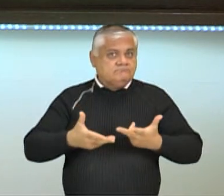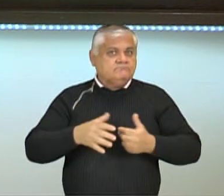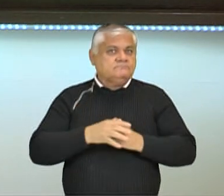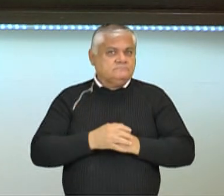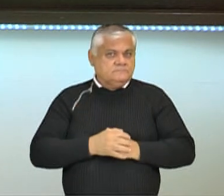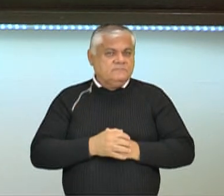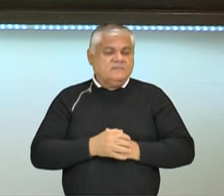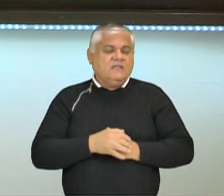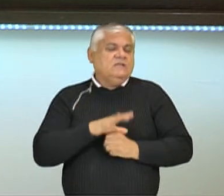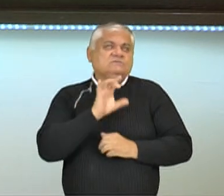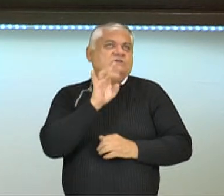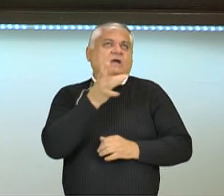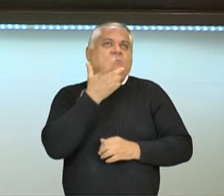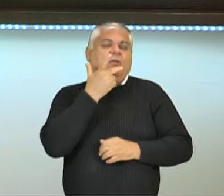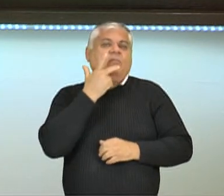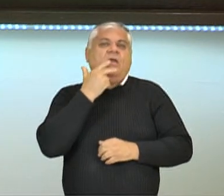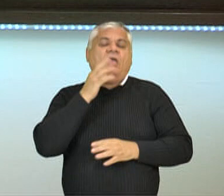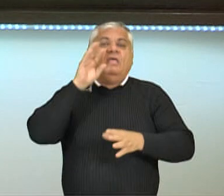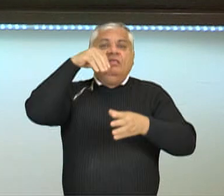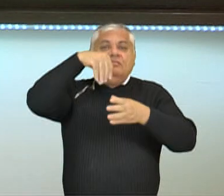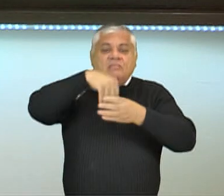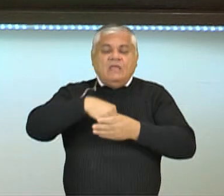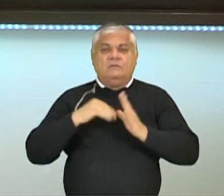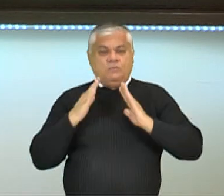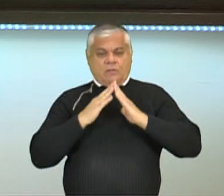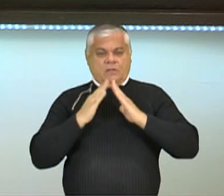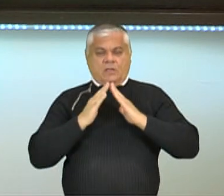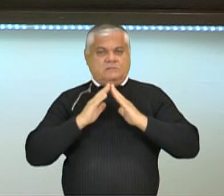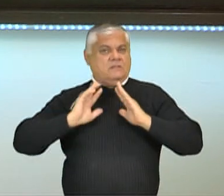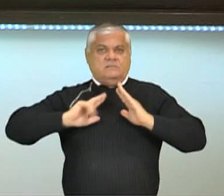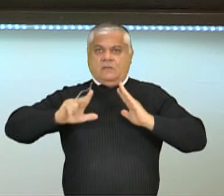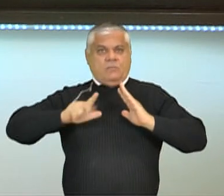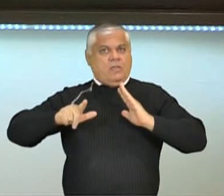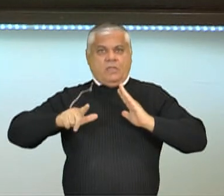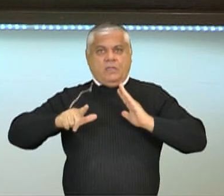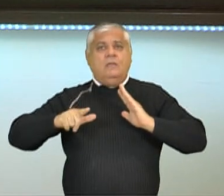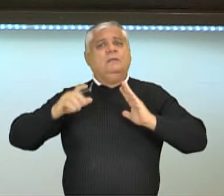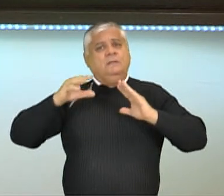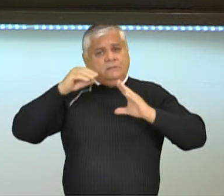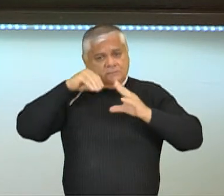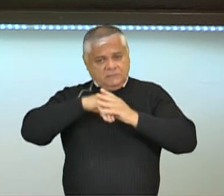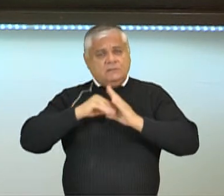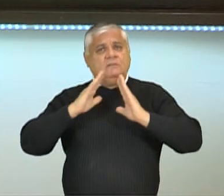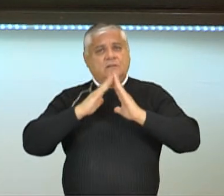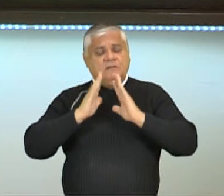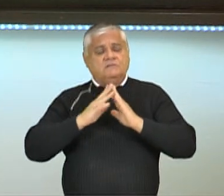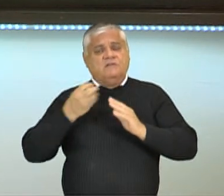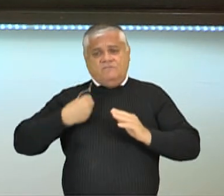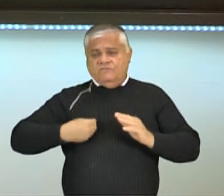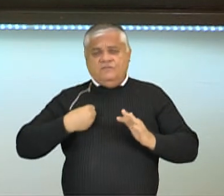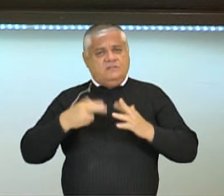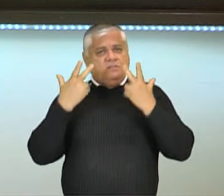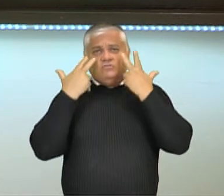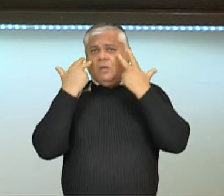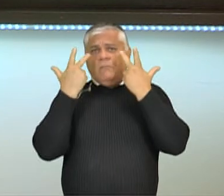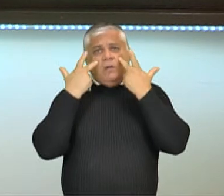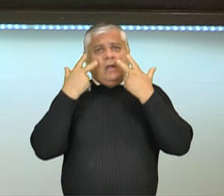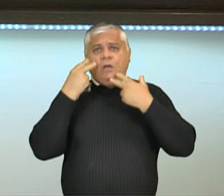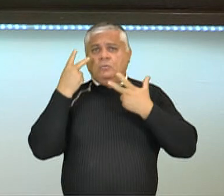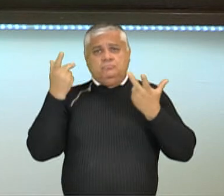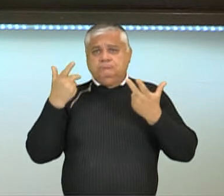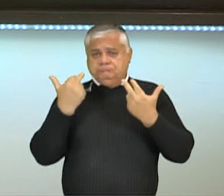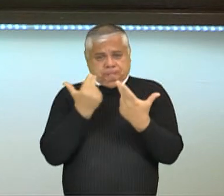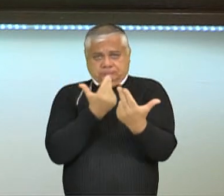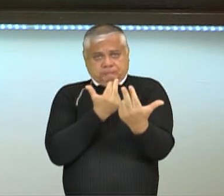isso, não é simplesmente se locomover dentro da sua residência. Né? As pessoas cegas, elas têm uma vida normal como nós que